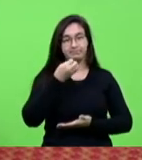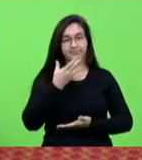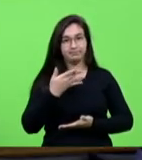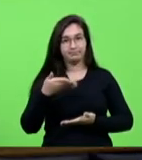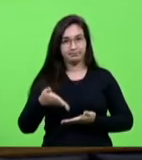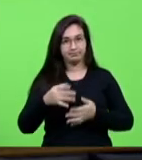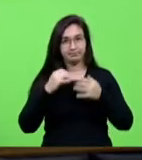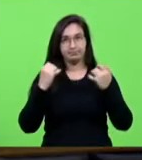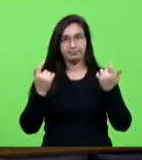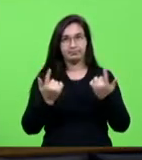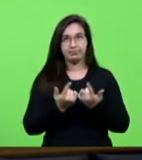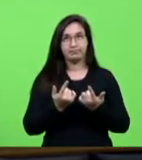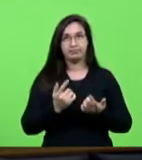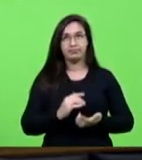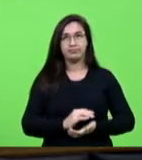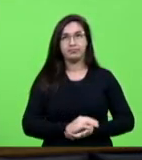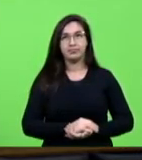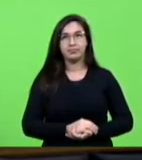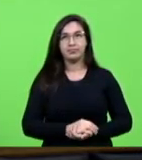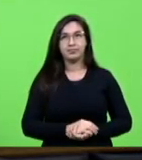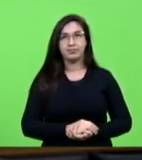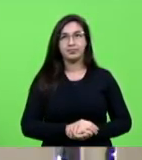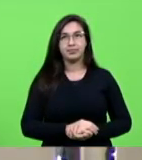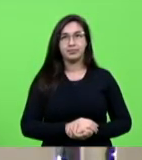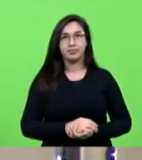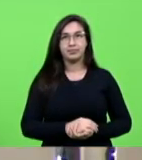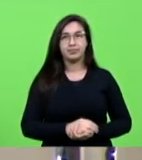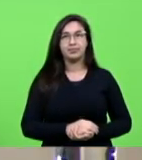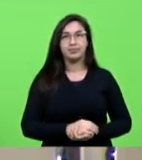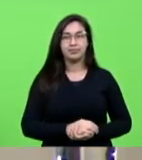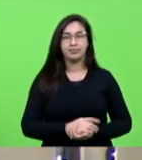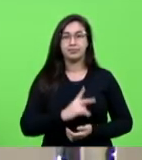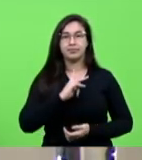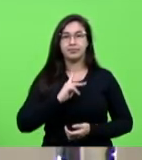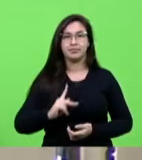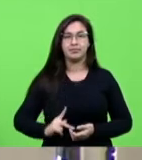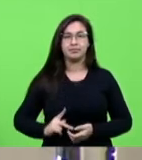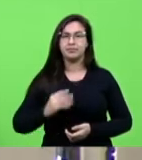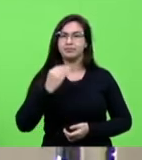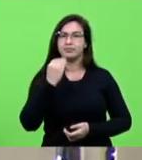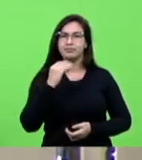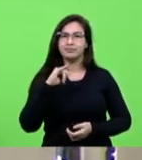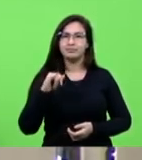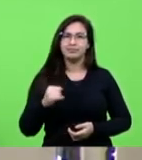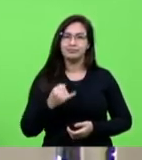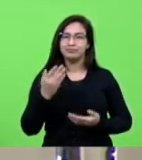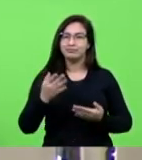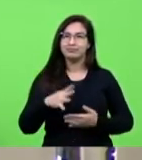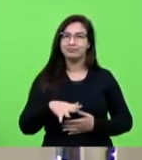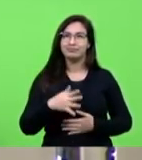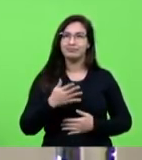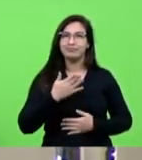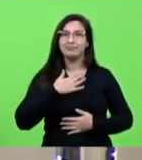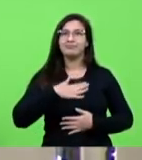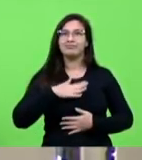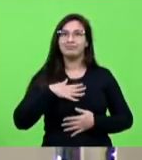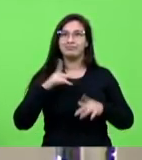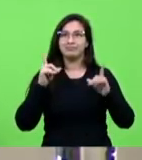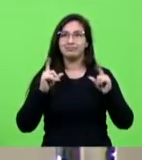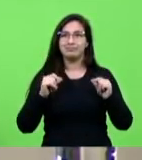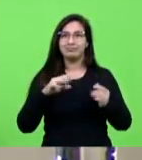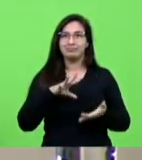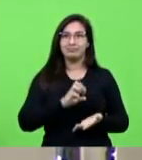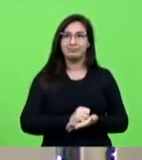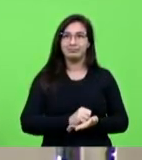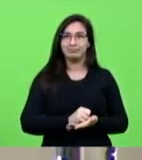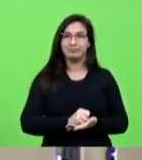casa, prefeito. Seja bem-vindo, prefeito. Presidente, deixa eu aproveitar a oportunidade, enquanto o senhor respira, só para registrar aqui a presença do